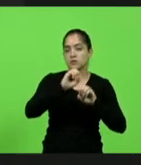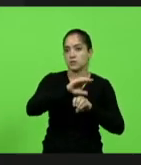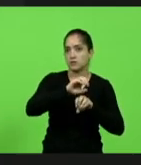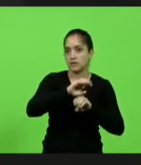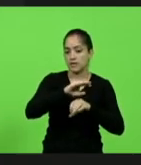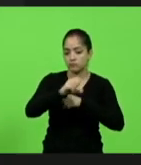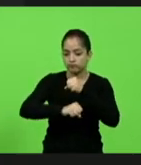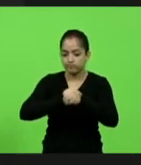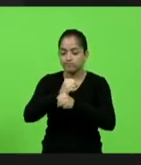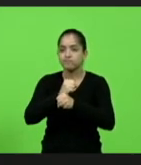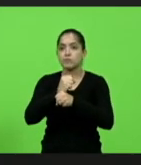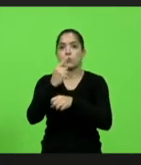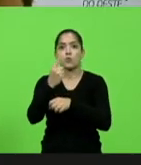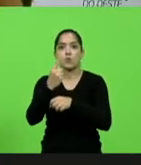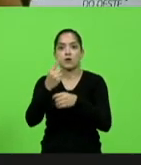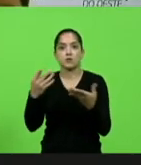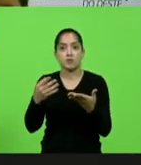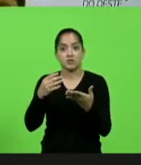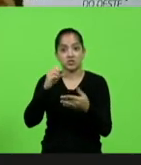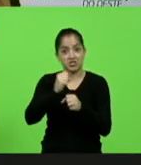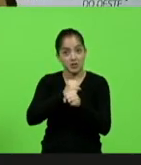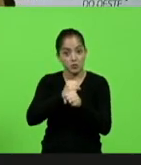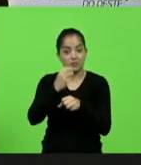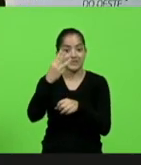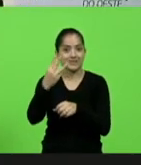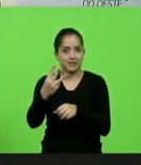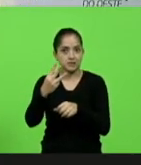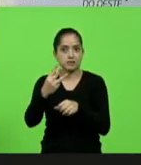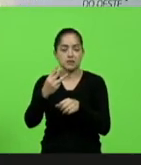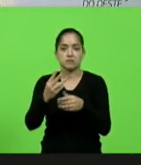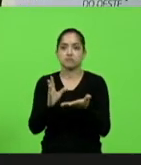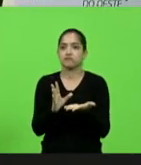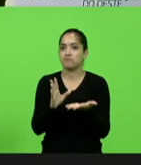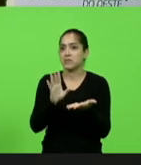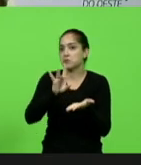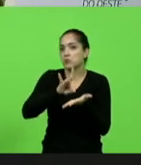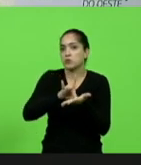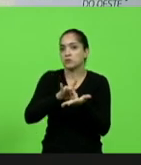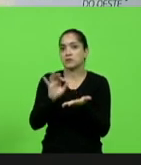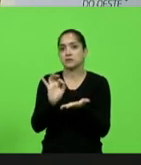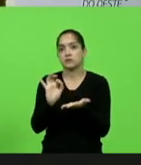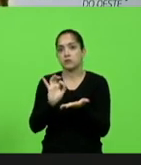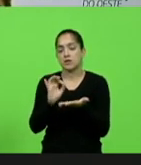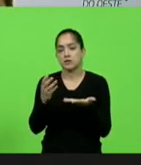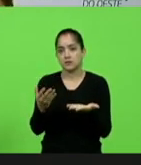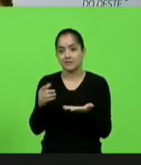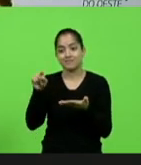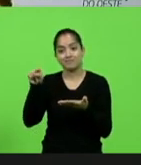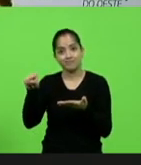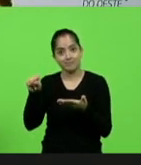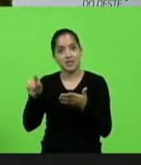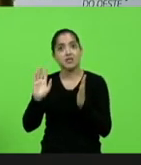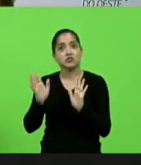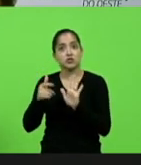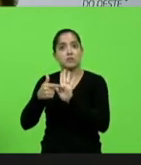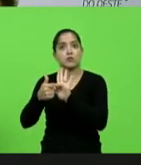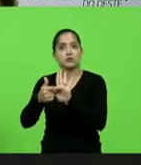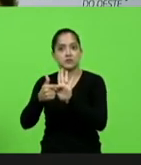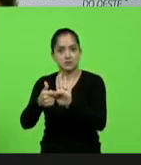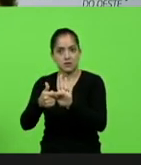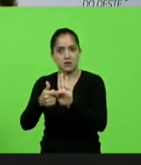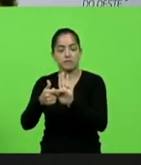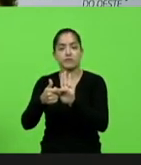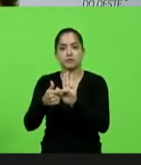passam 3 anos e ainda não aconteceu. Então, mesmo dentro do STF, com aquele julgamento, já se sinaliza que o judiciário